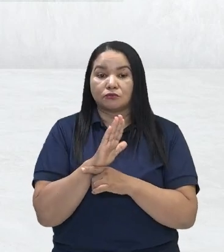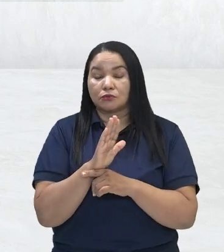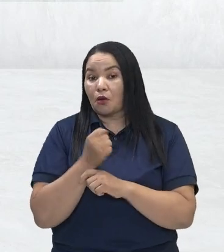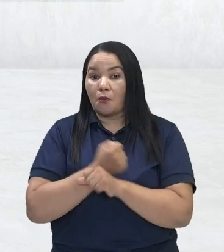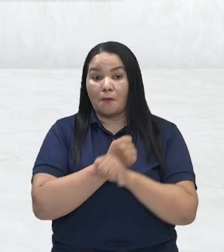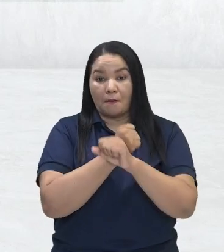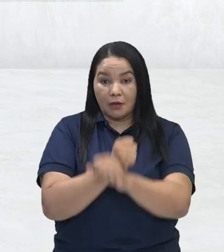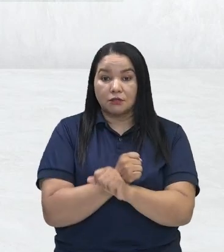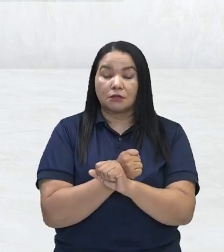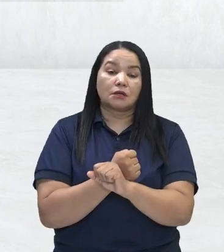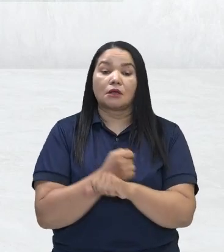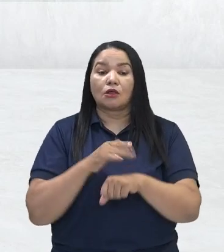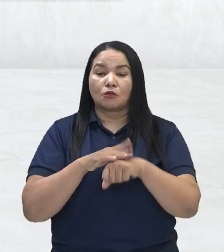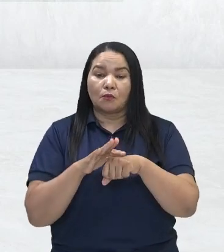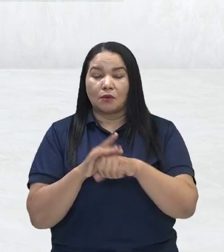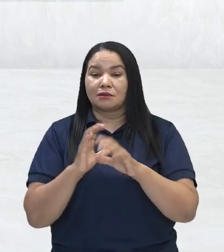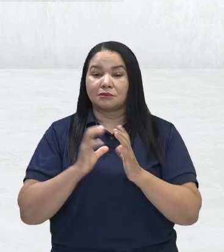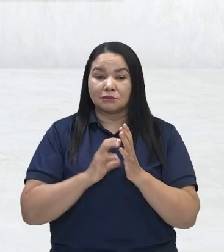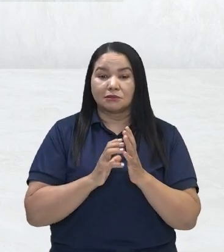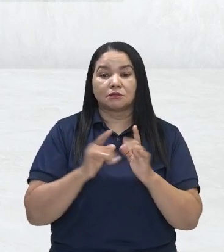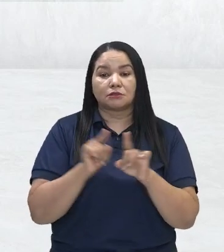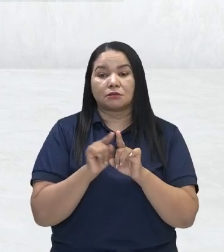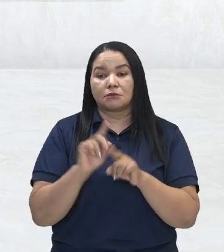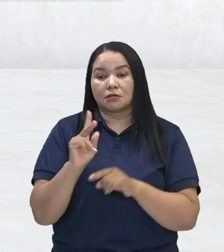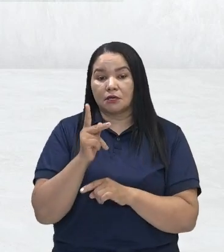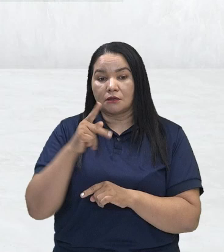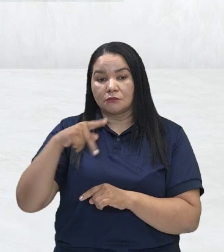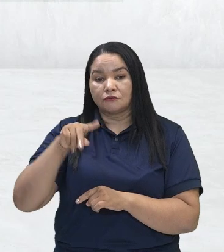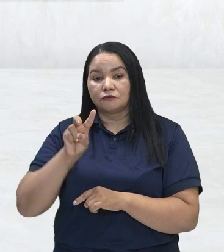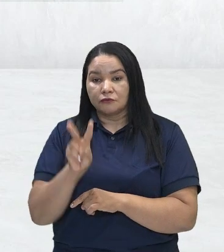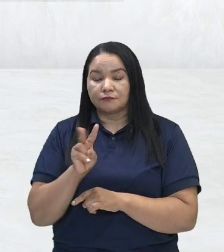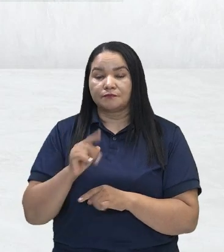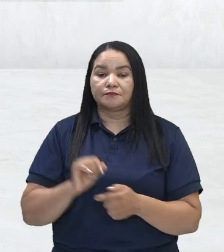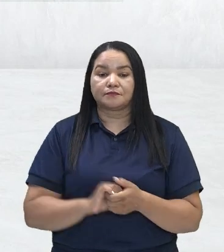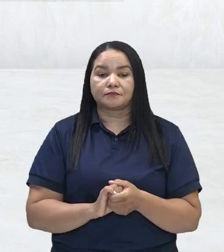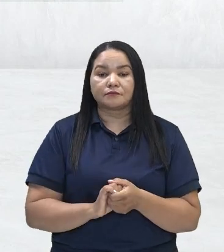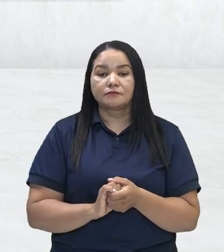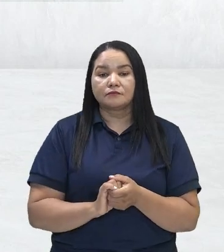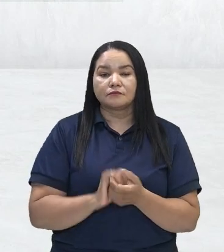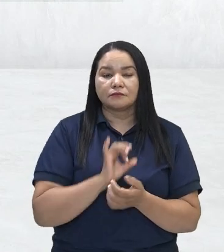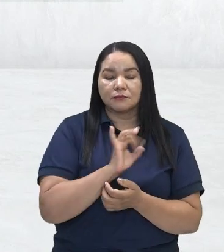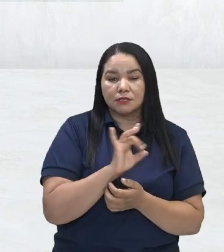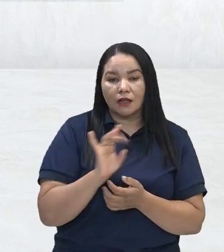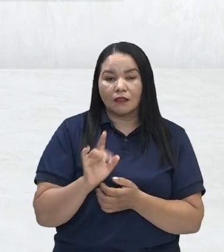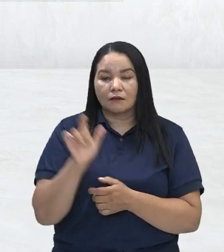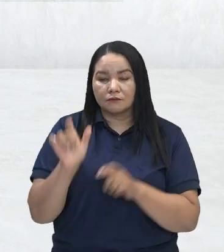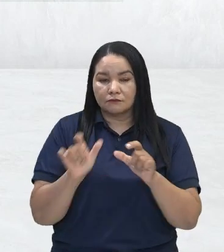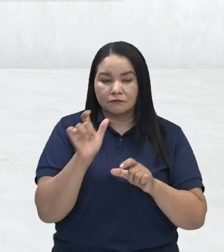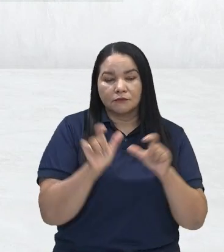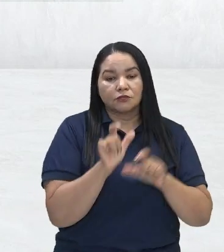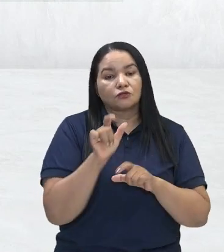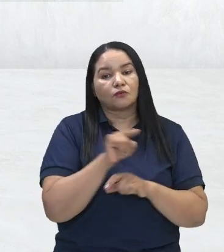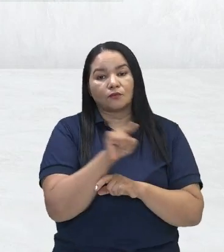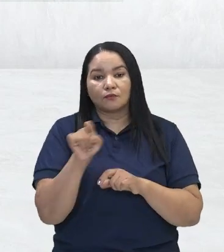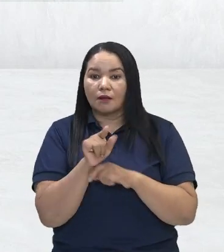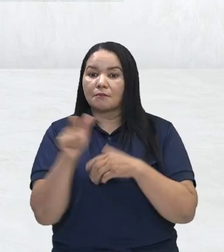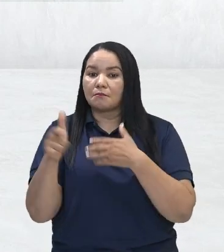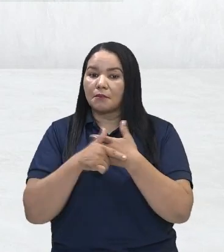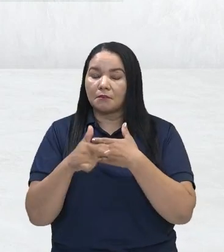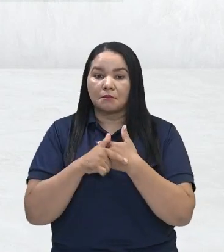ao HIV, AIDS e ao HPV. E cada indivíduo tem um papel